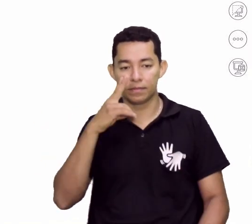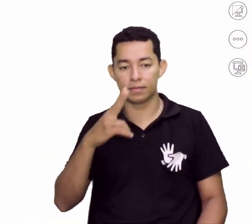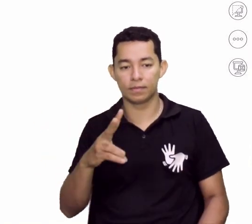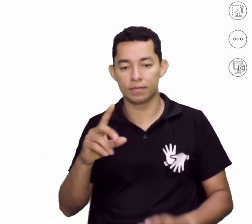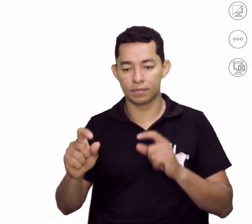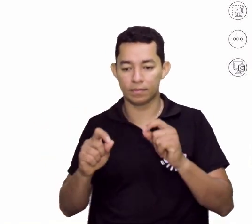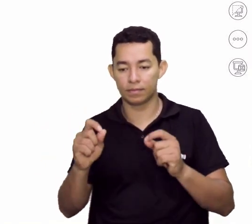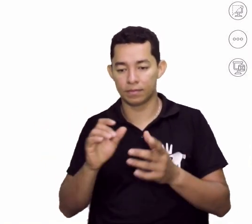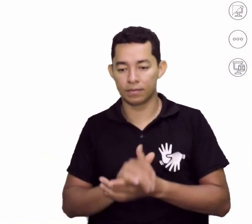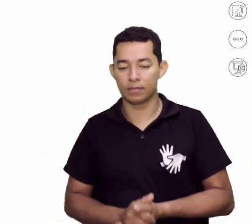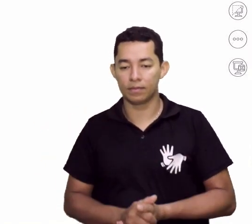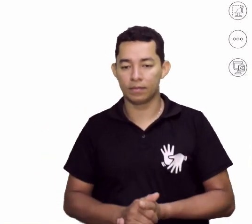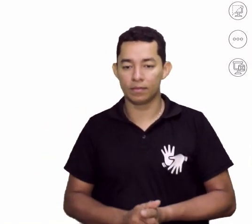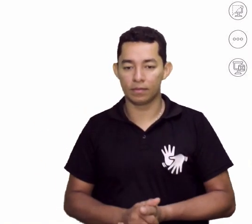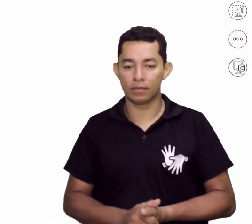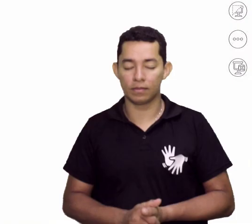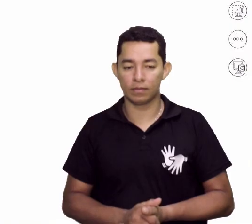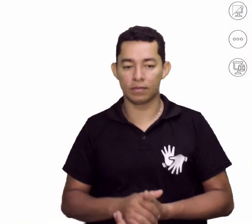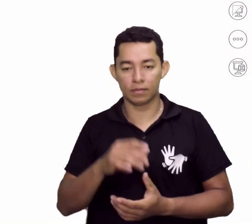aqui as